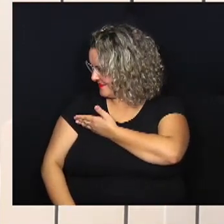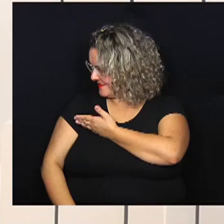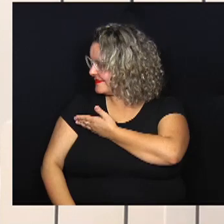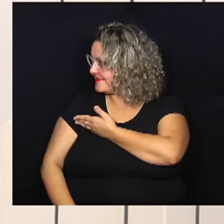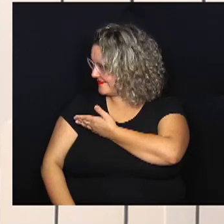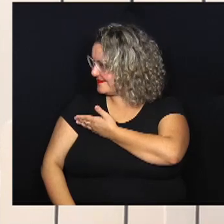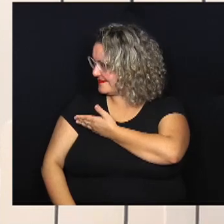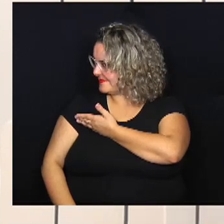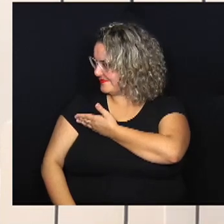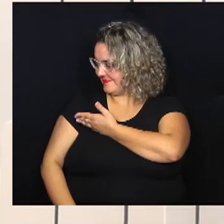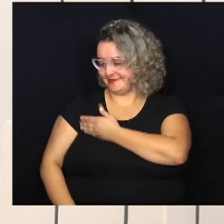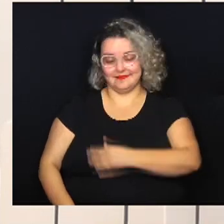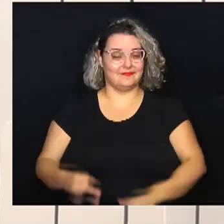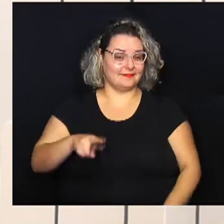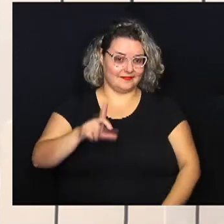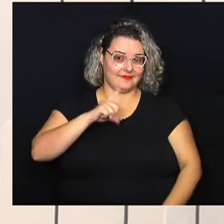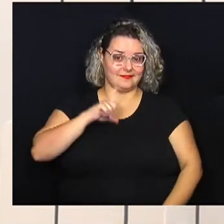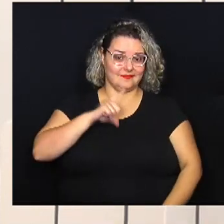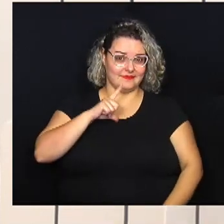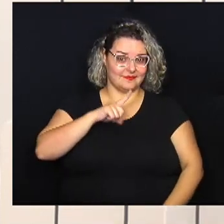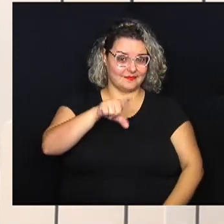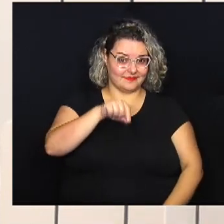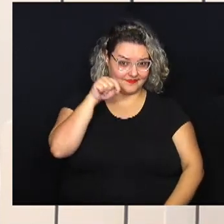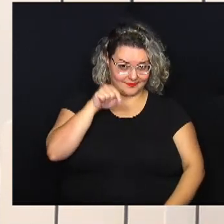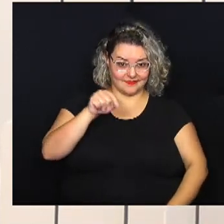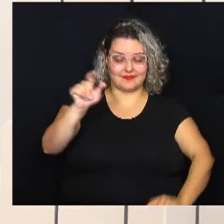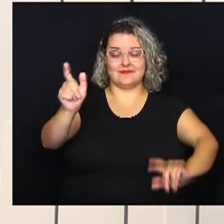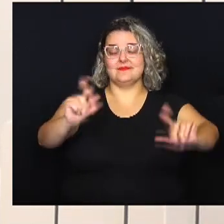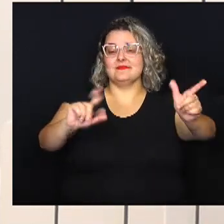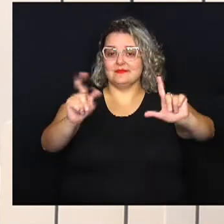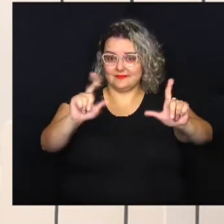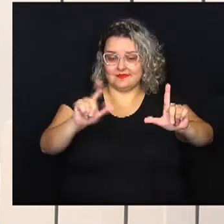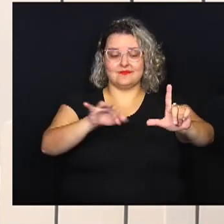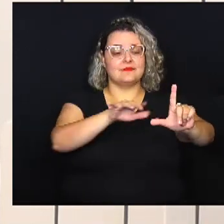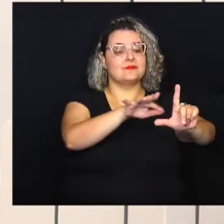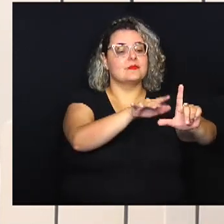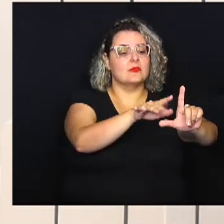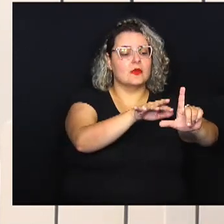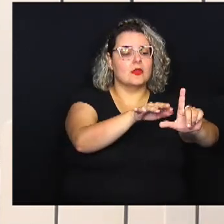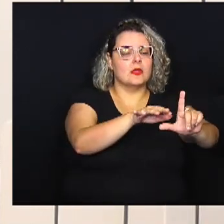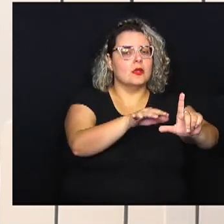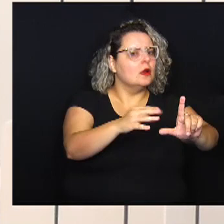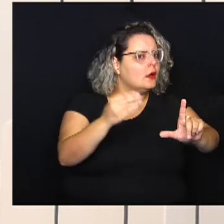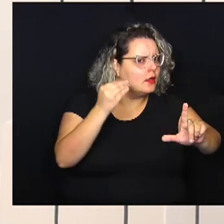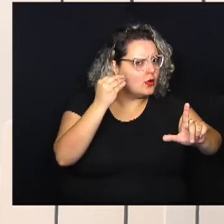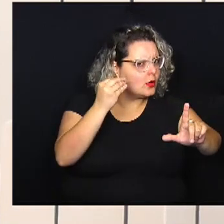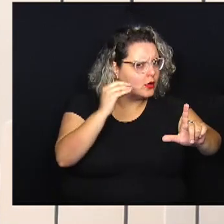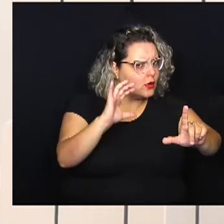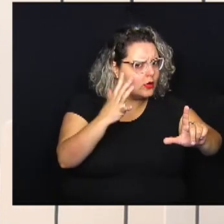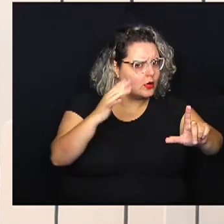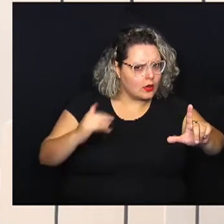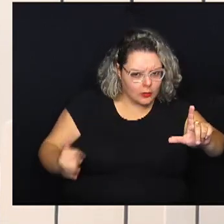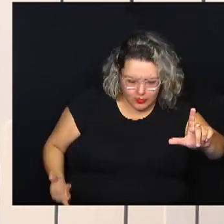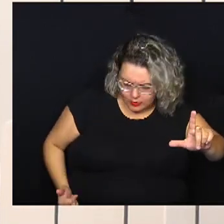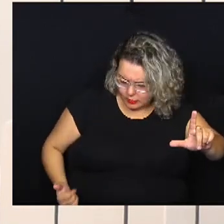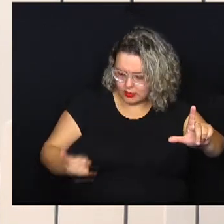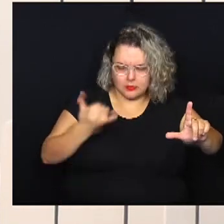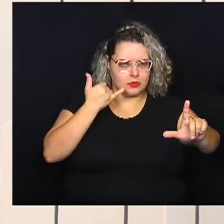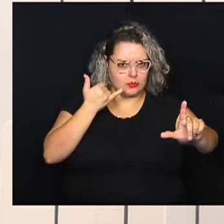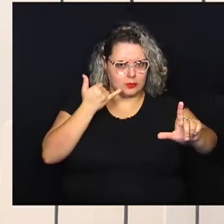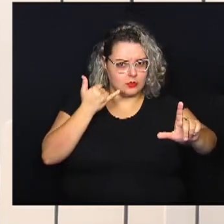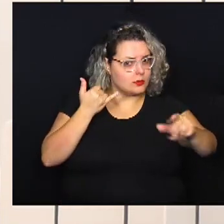978293776. Ou você tem uma outra opção para enviar a sua mensagem, que é através do QR Code. Como é que funciona? Ainda não